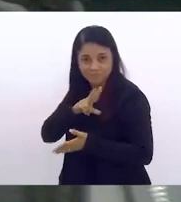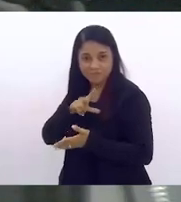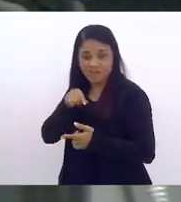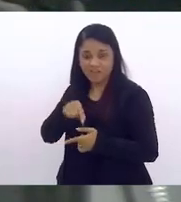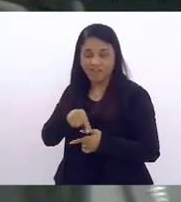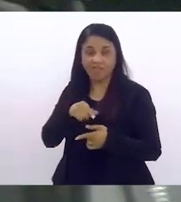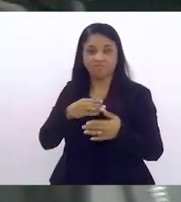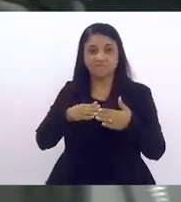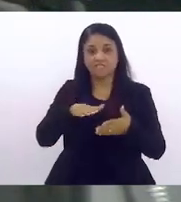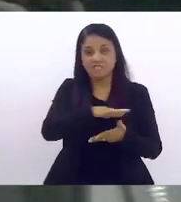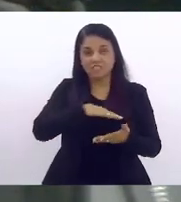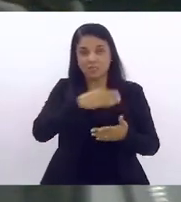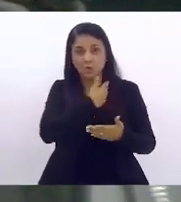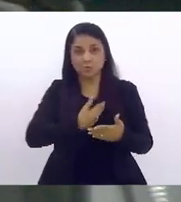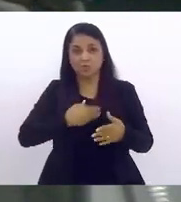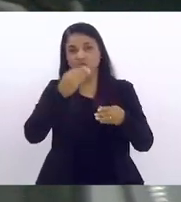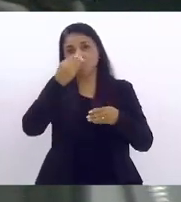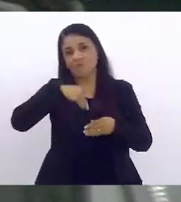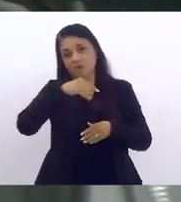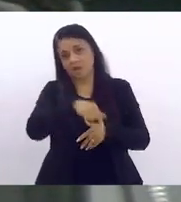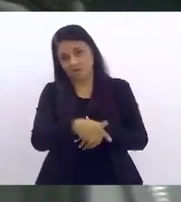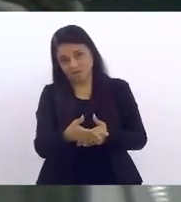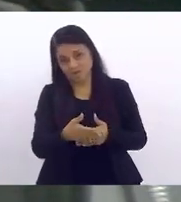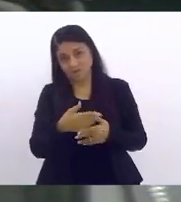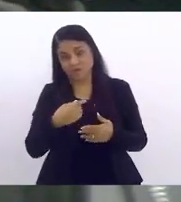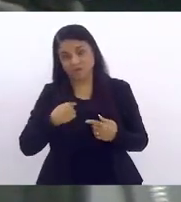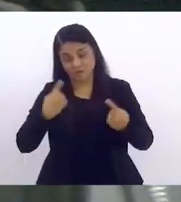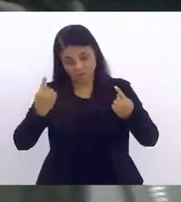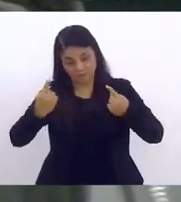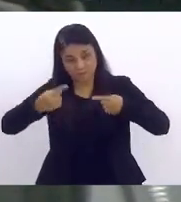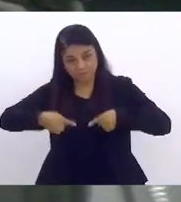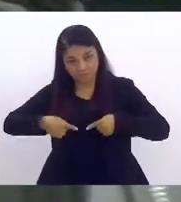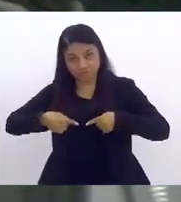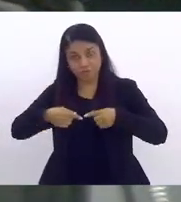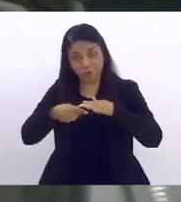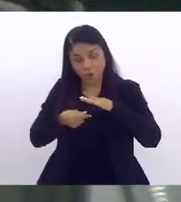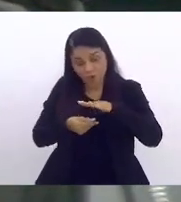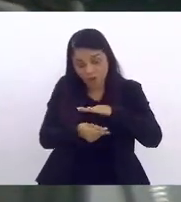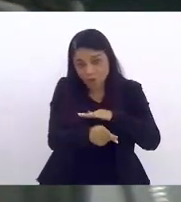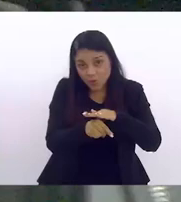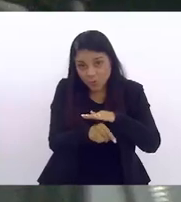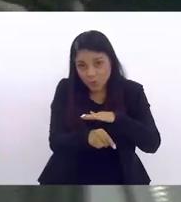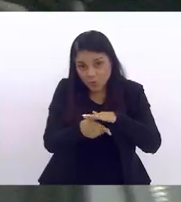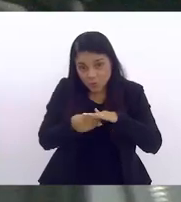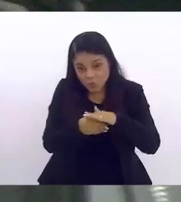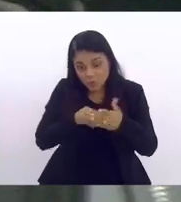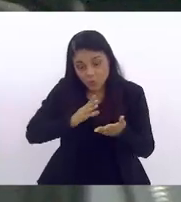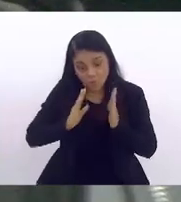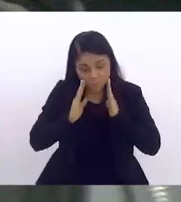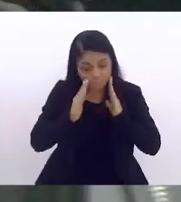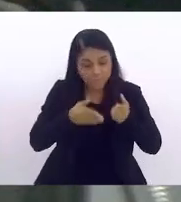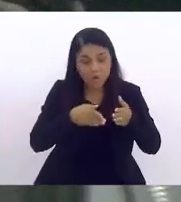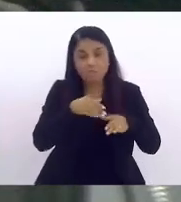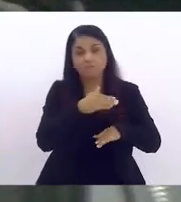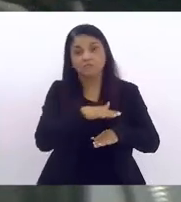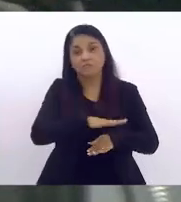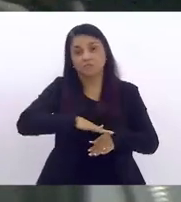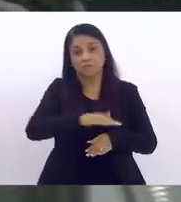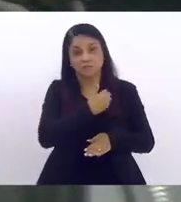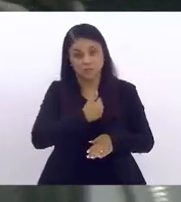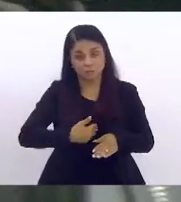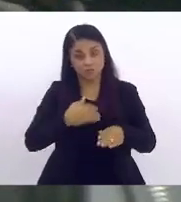público. Então, tem uma disputa aí que a gente tem que fazer com recursos para o setor público, para que